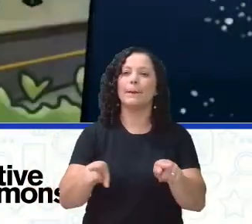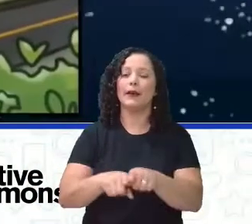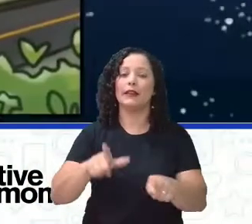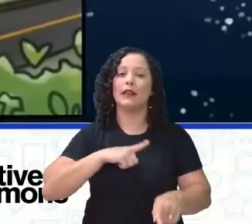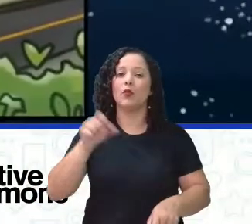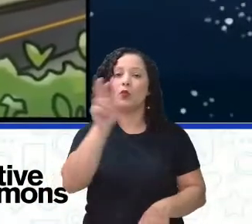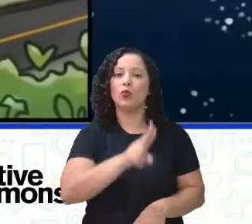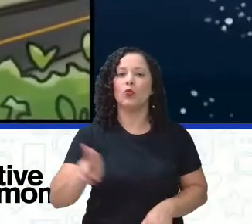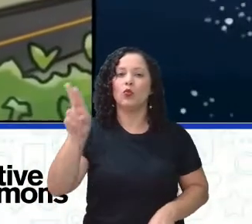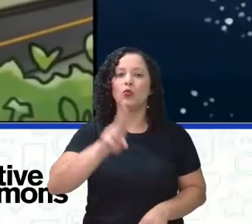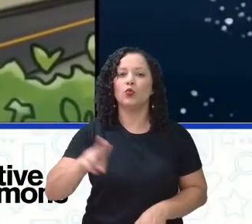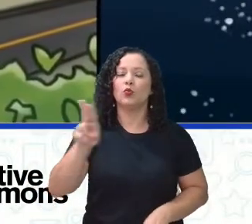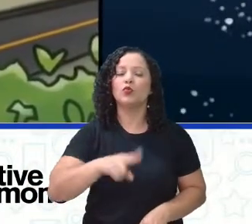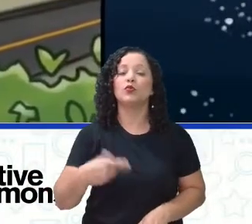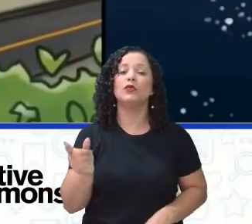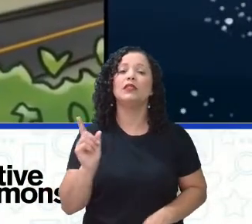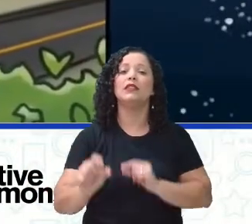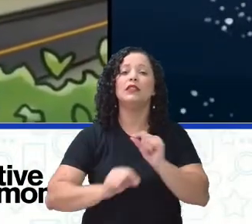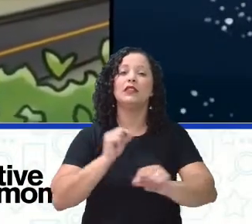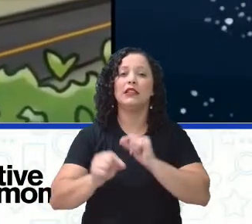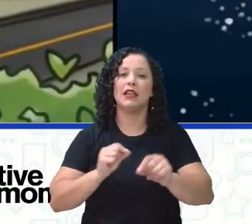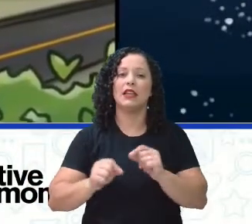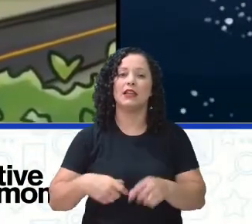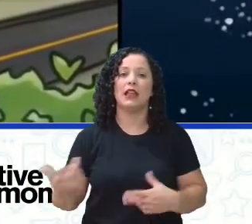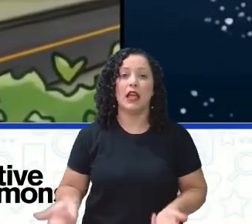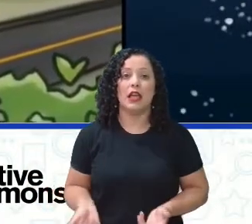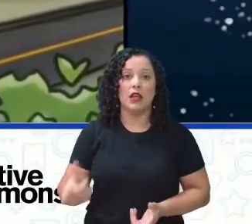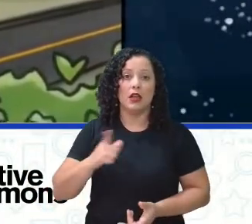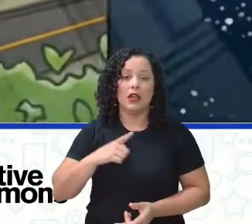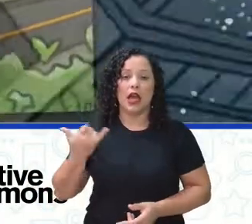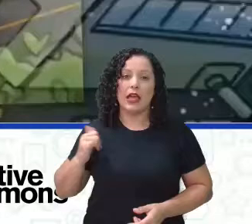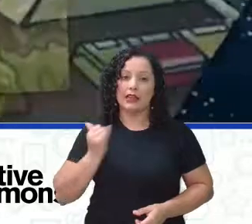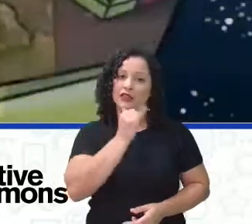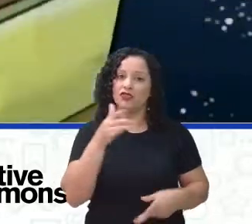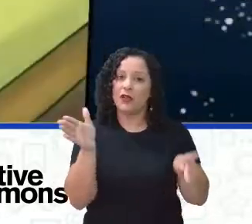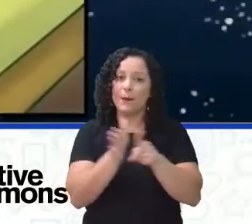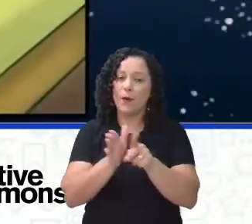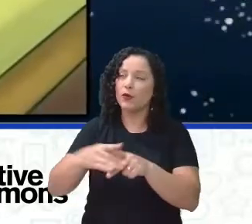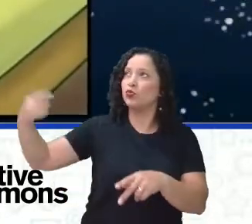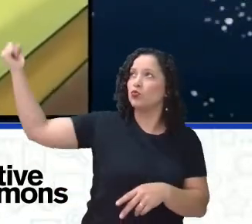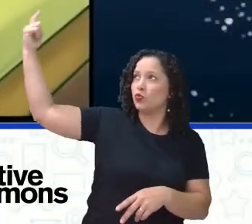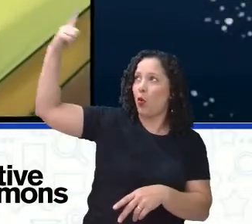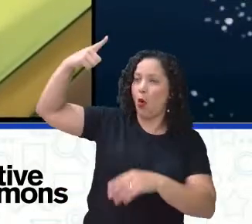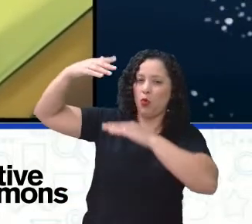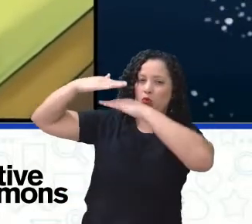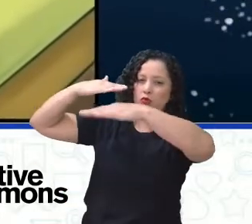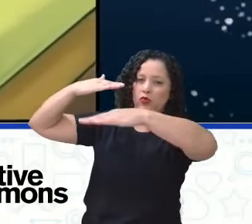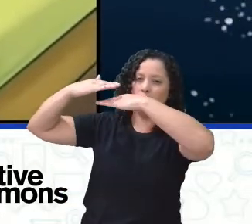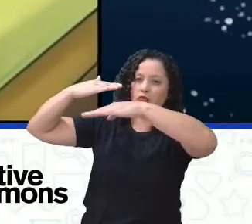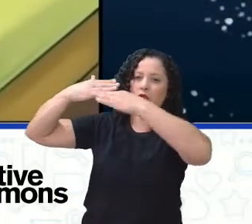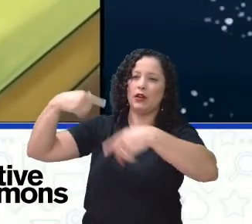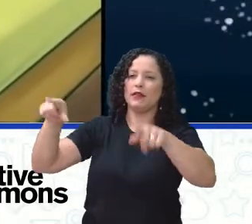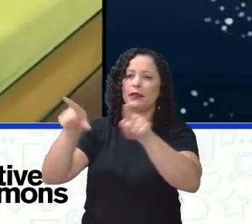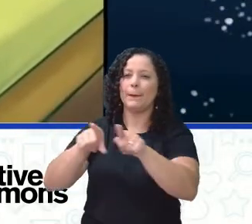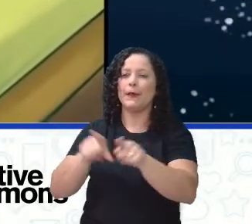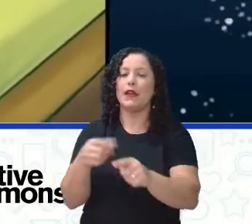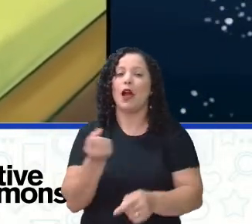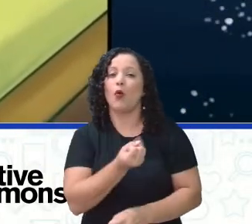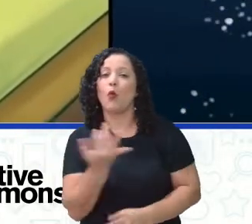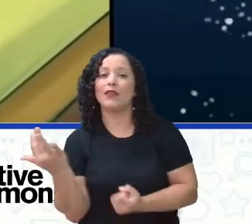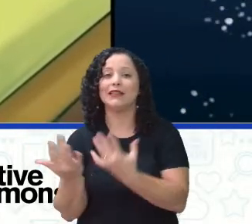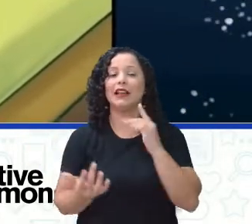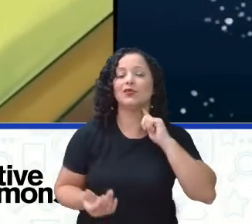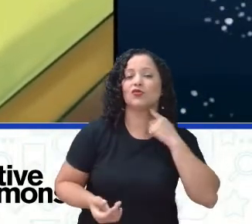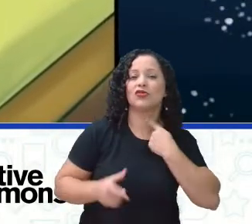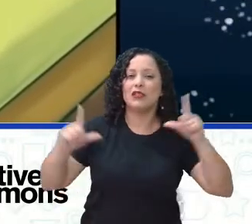eólica, modernizar os processos industriais para torná-los menos poluentes e mais, reduzir a produção de